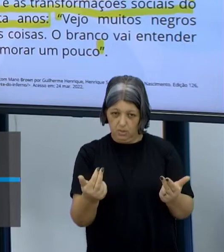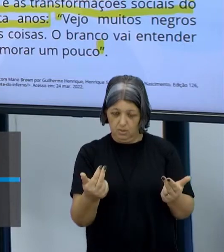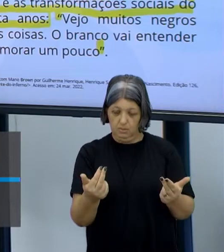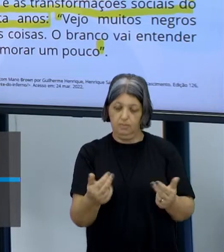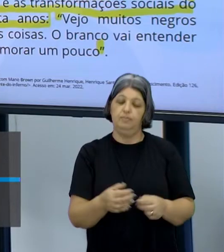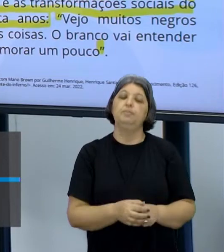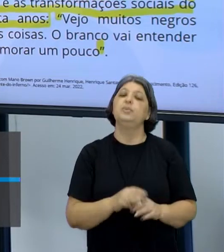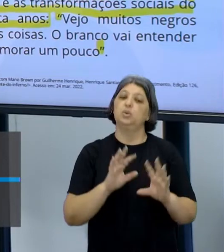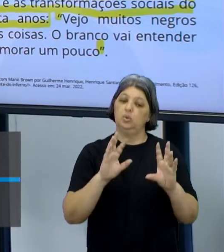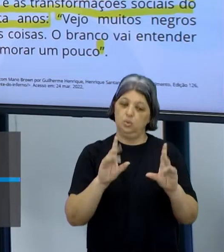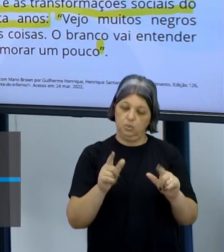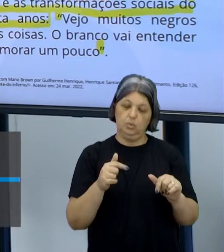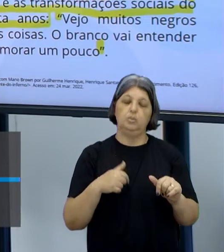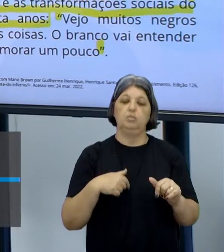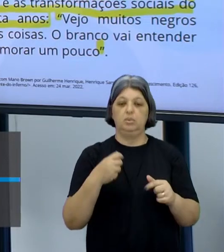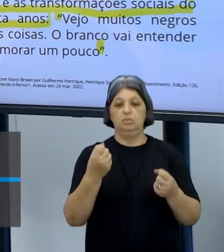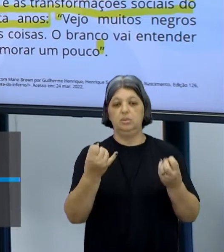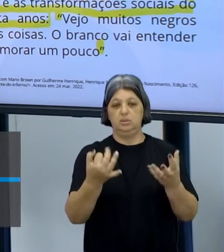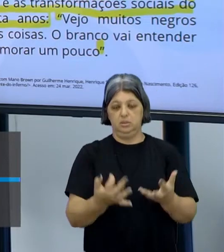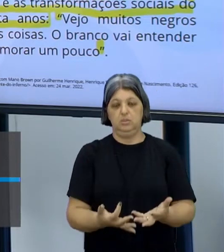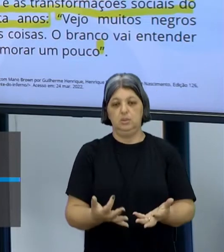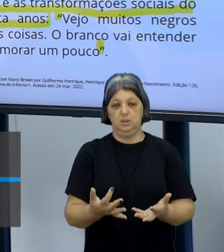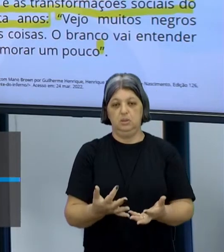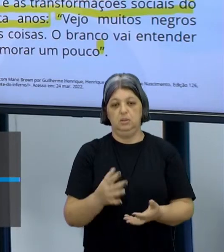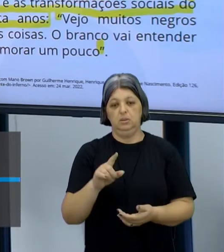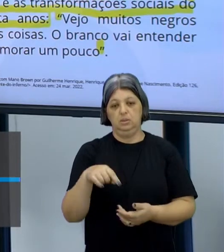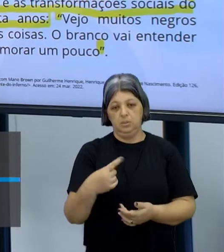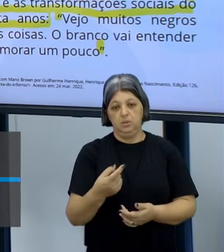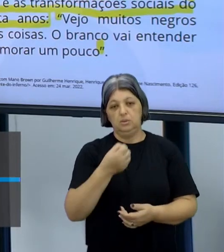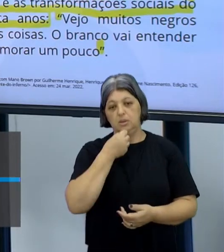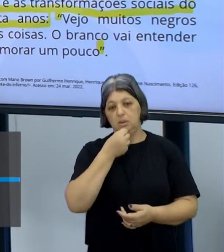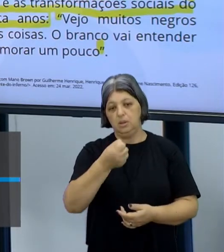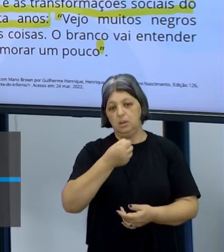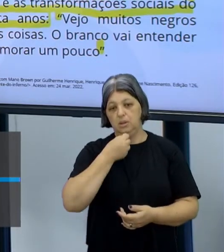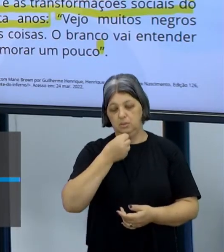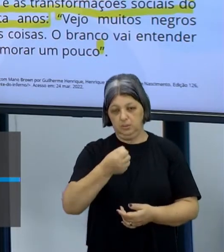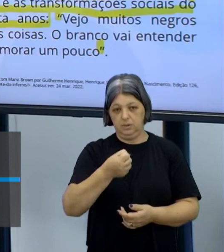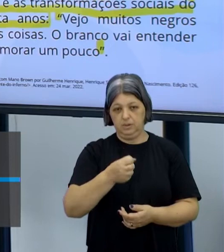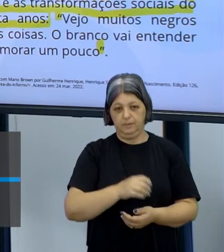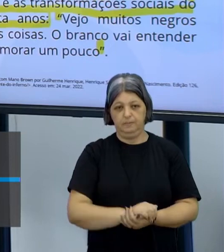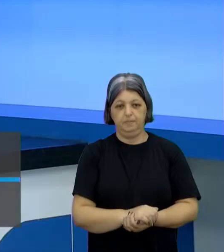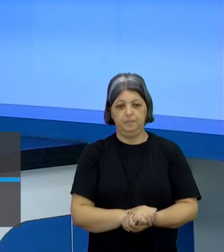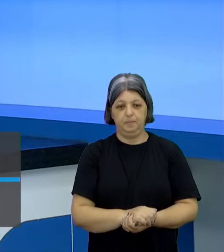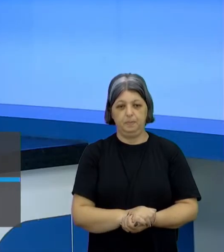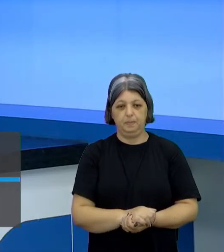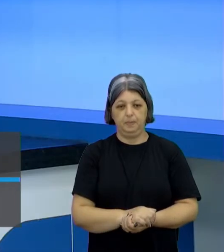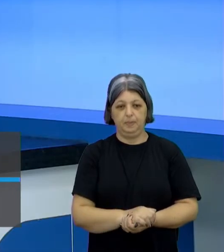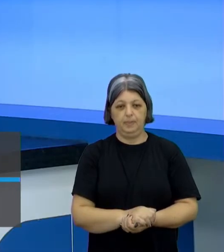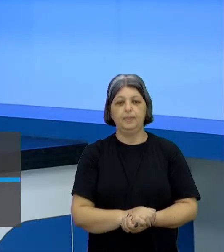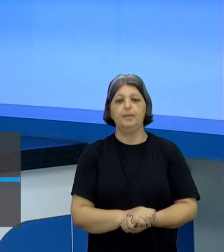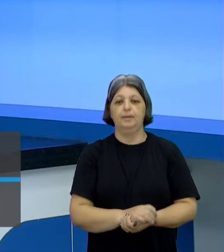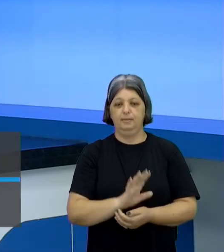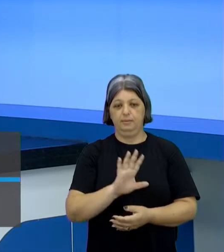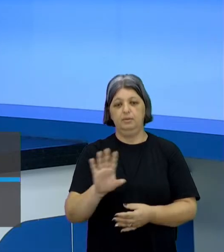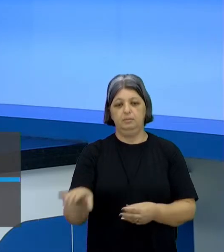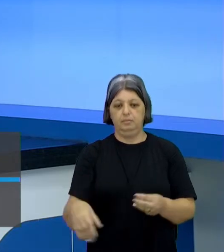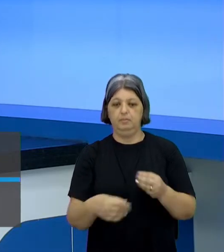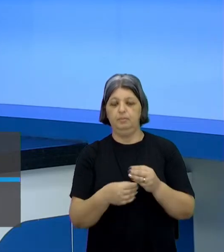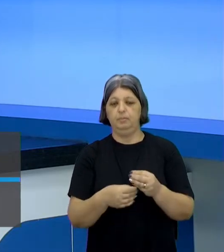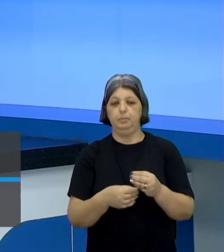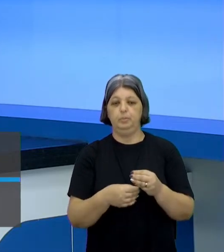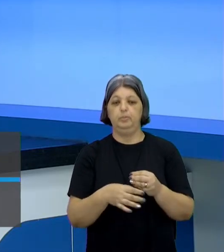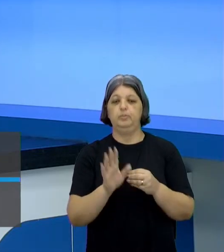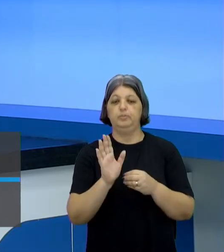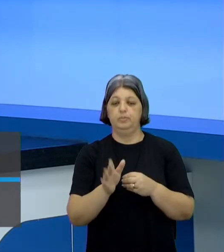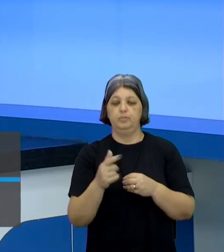interferir aí na interpretação da entrevista, ok? Quer complementar? Já começa assim, já leva